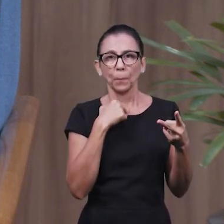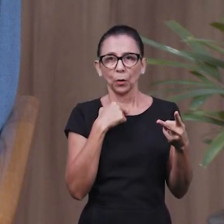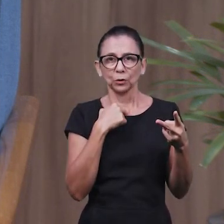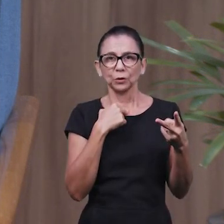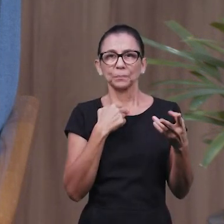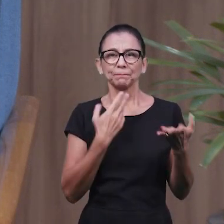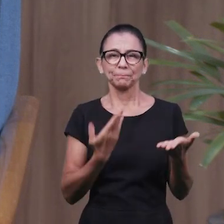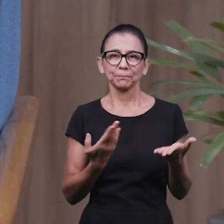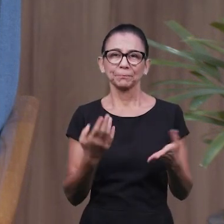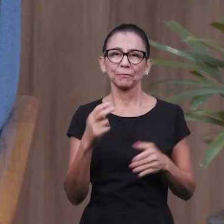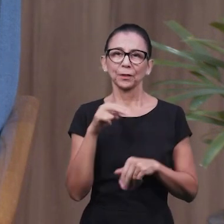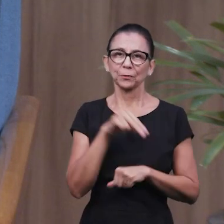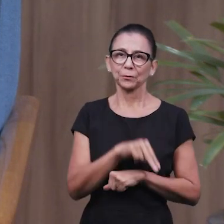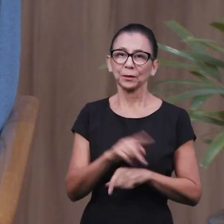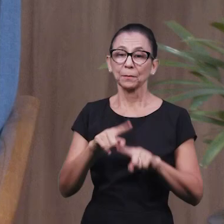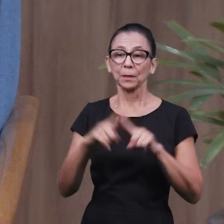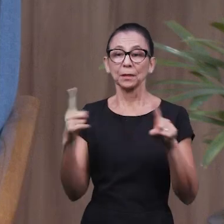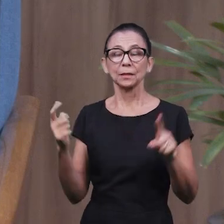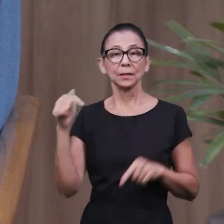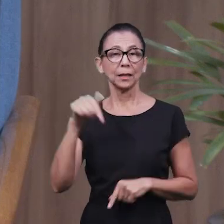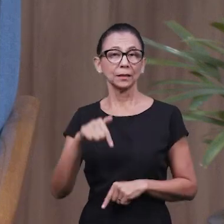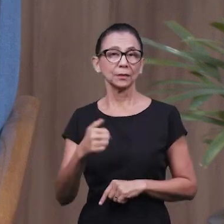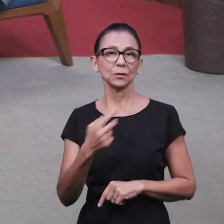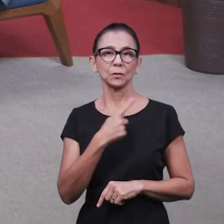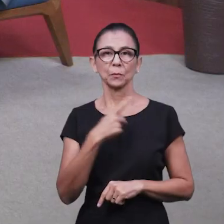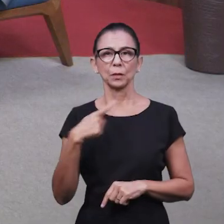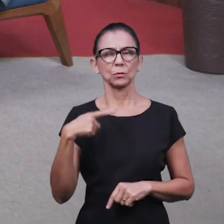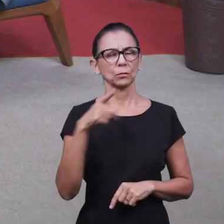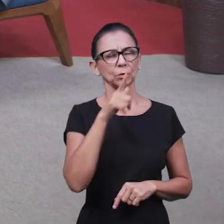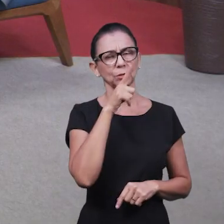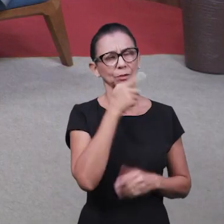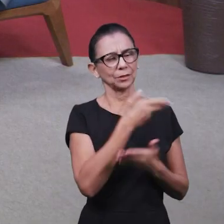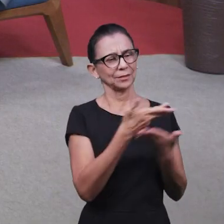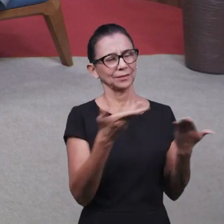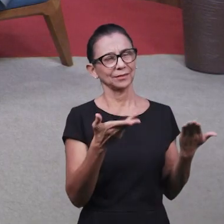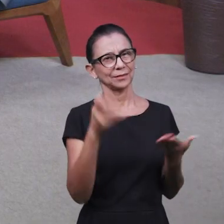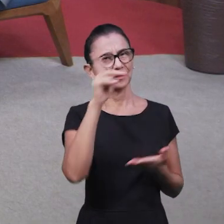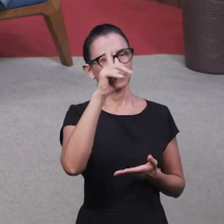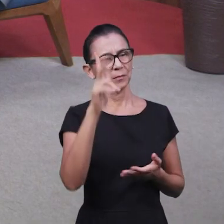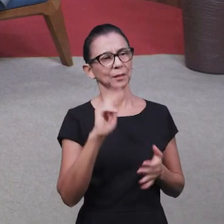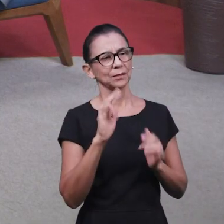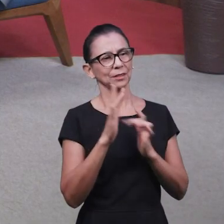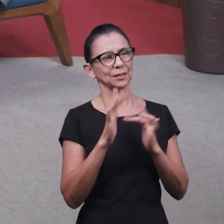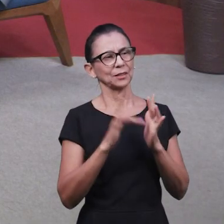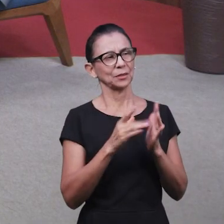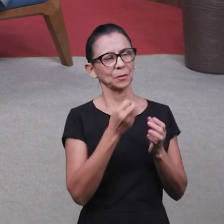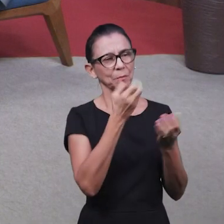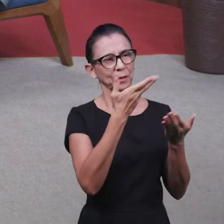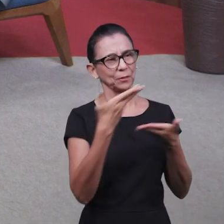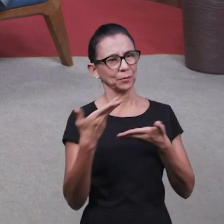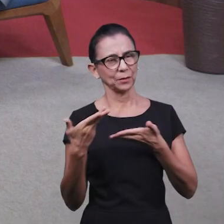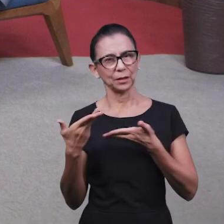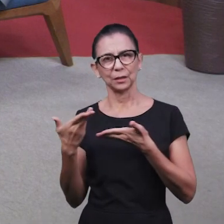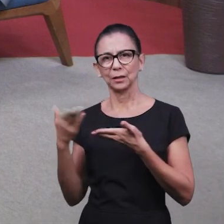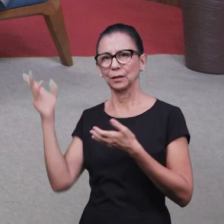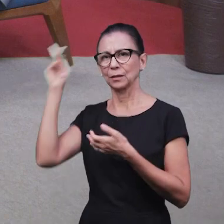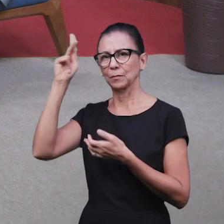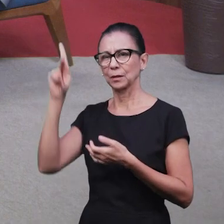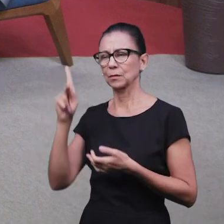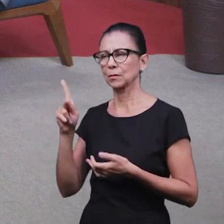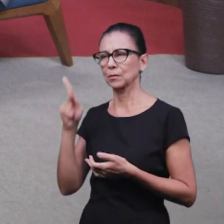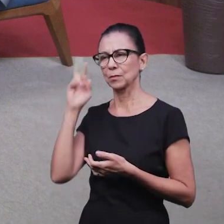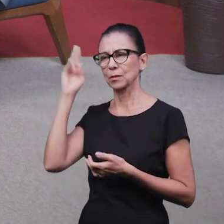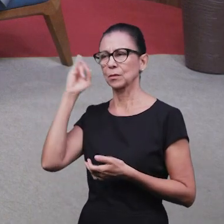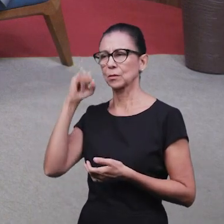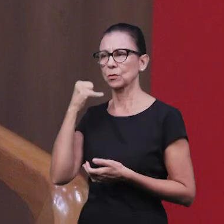falar sobre a Escola Bíblica Dominical, o pastor Gilson Souza. Pastor Gilson, a paz do Senhor, seja bem-vindo. A paz do Senhor, pastor Josias, a paz do Senhor a